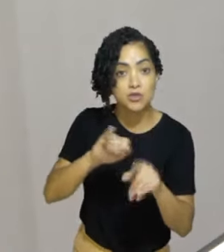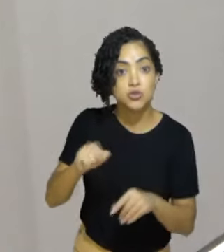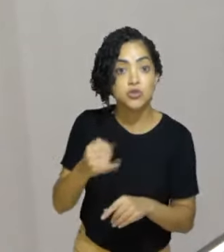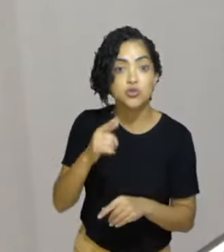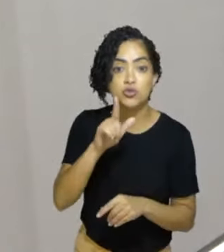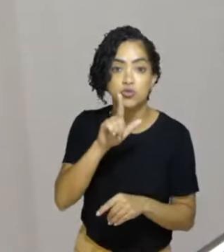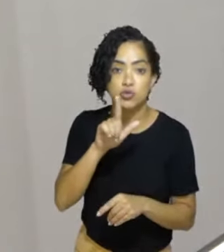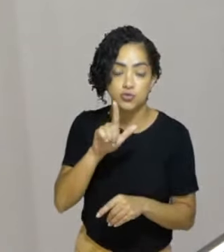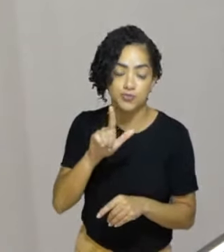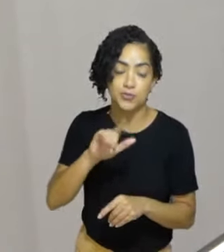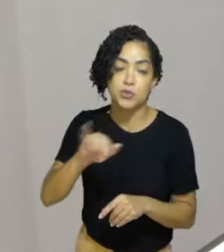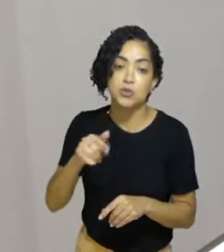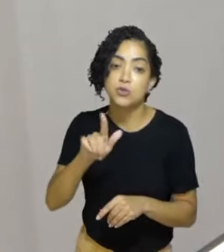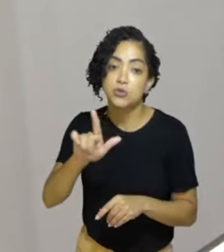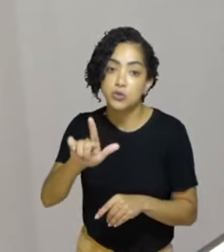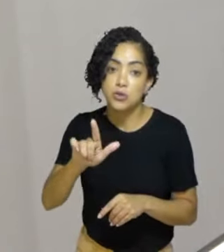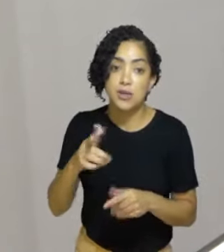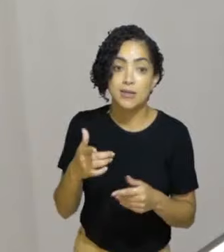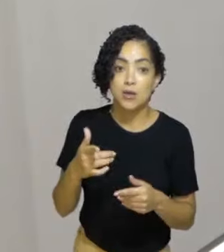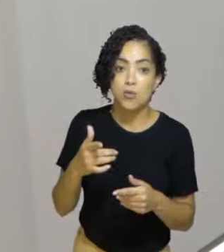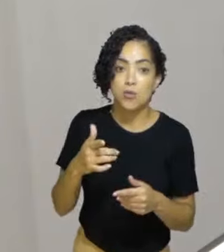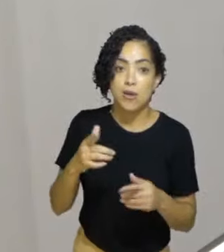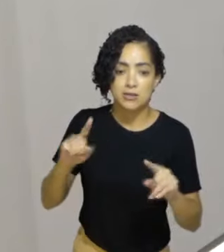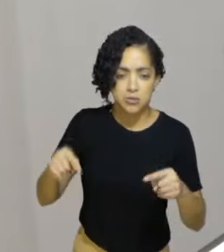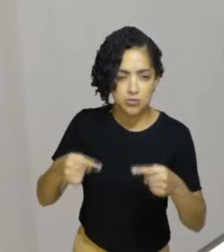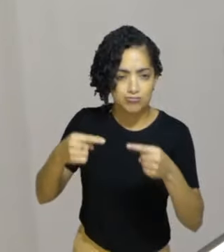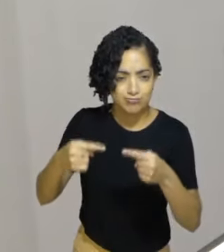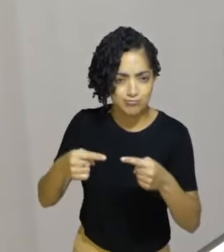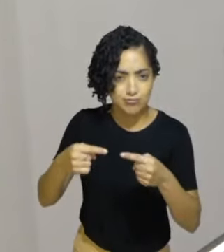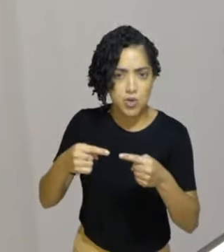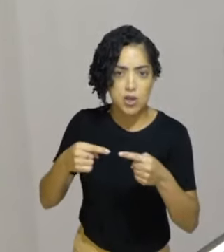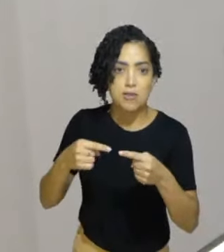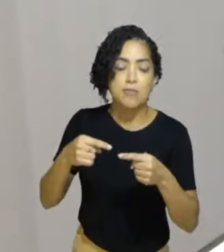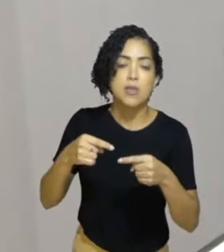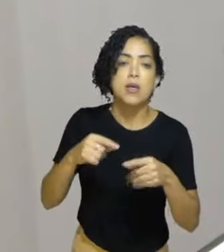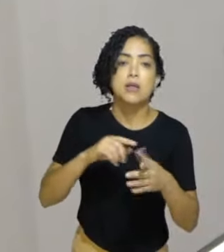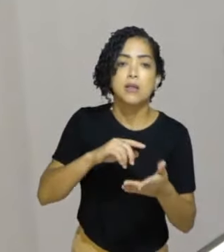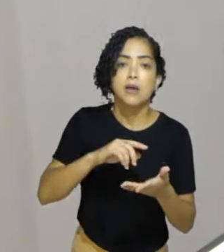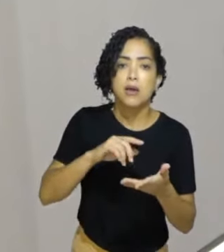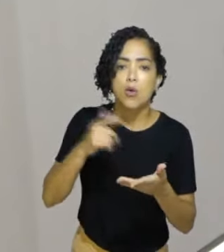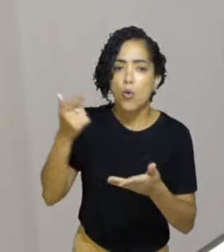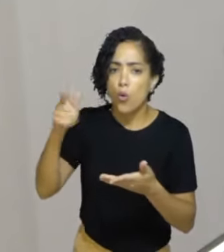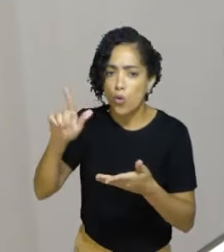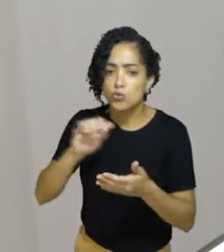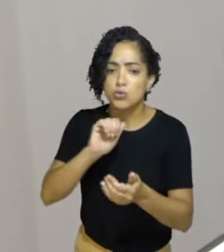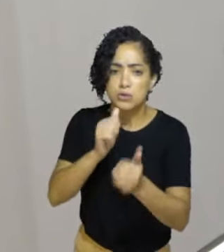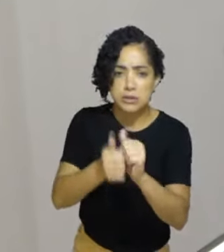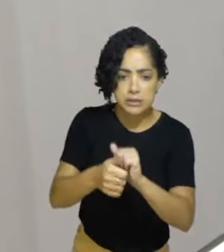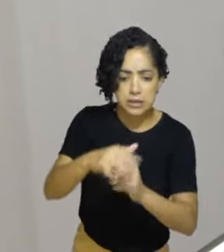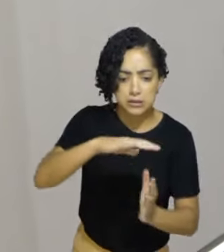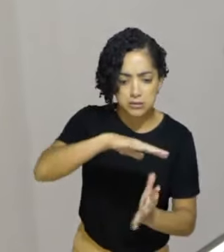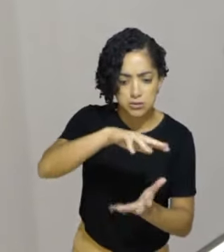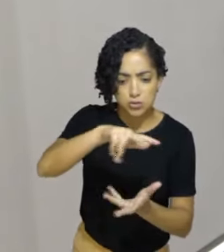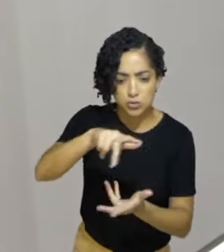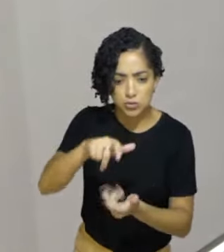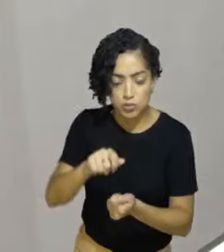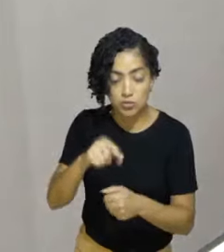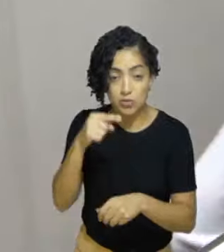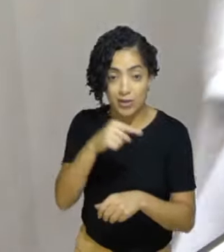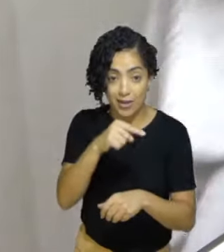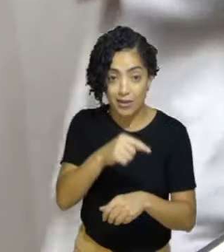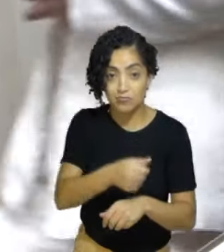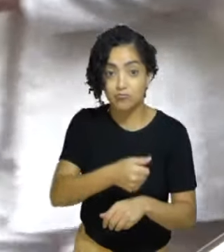Todos nós sabemos que essa competição reúne os melhores atletas do mundo e a nossa atleta de Palhoça, com a certeza, é a melhor e a